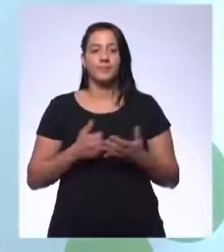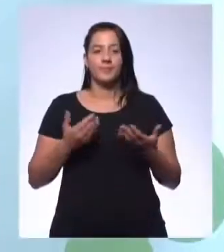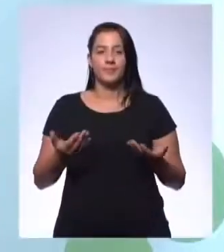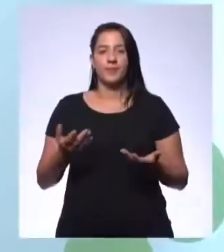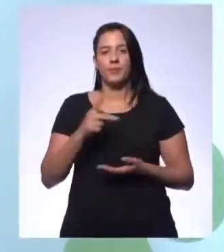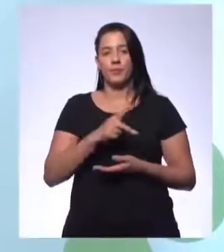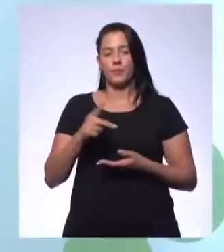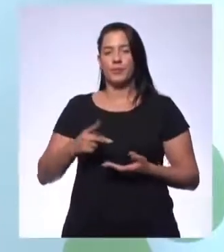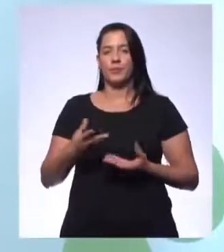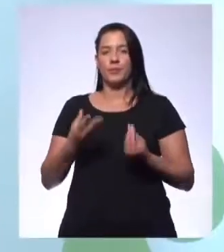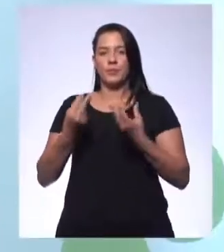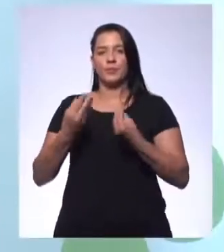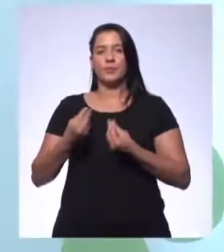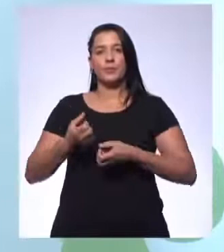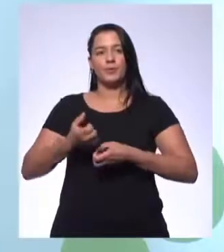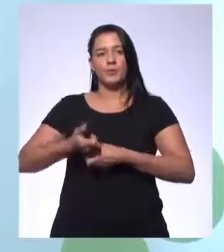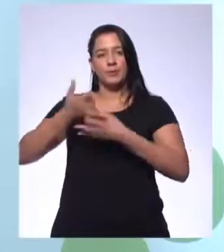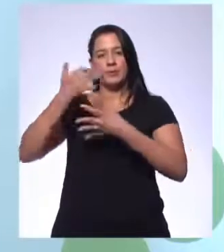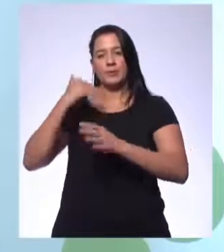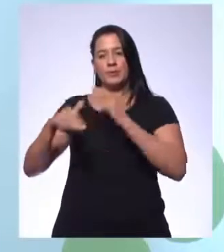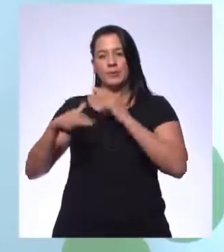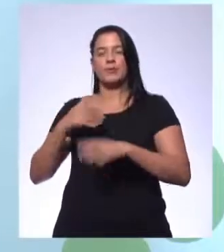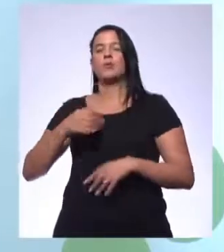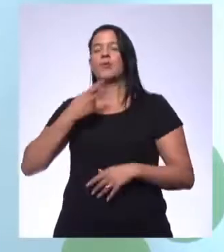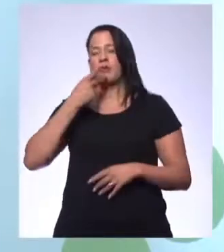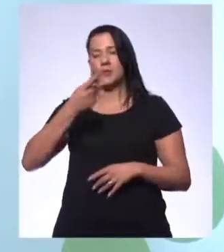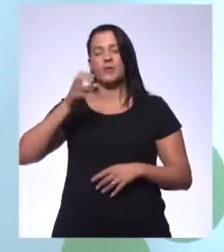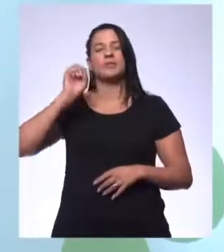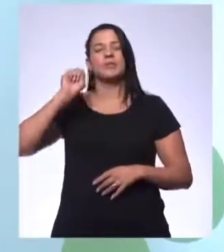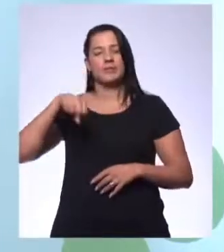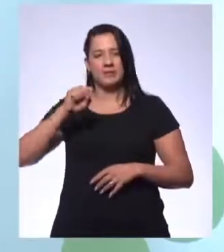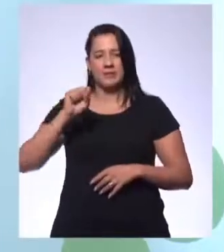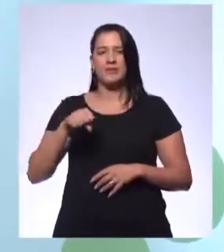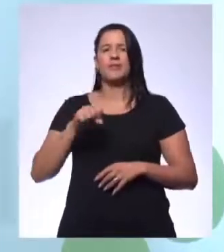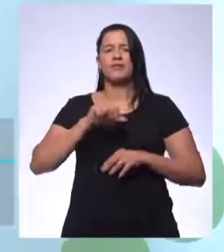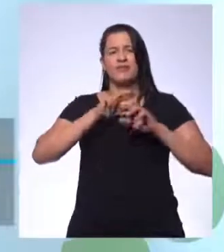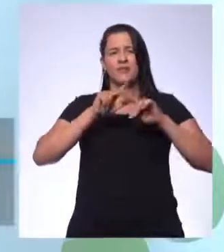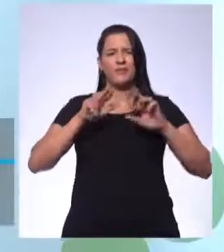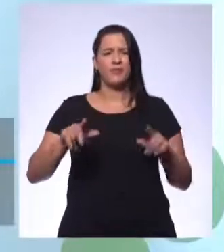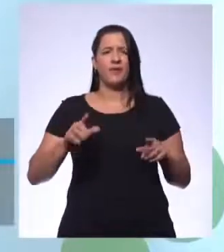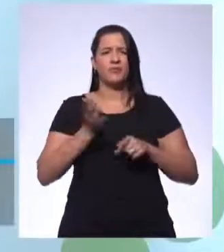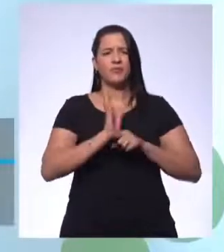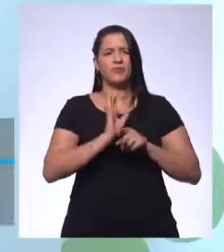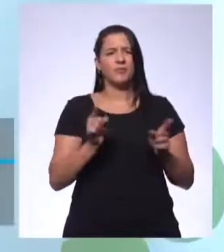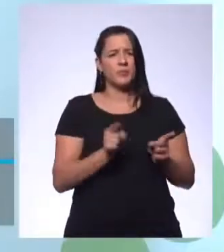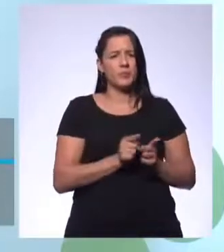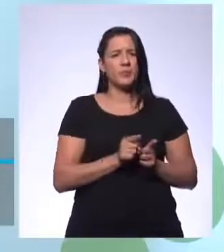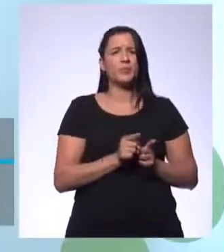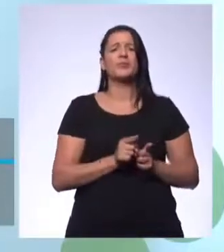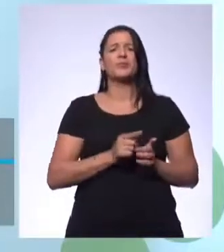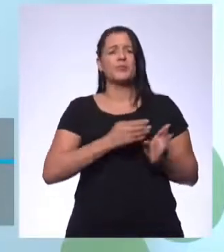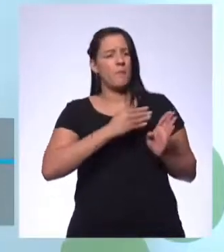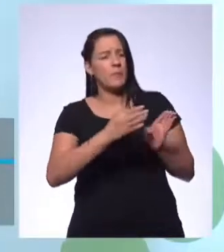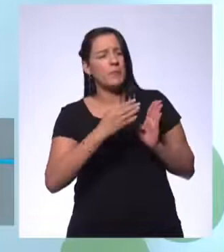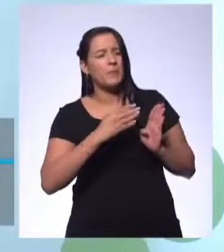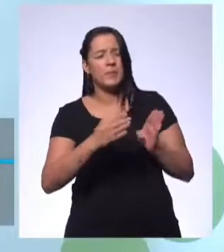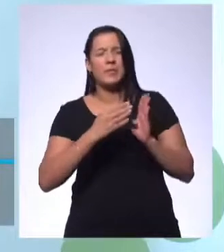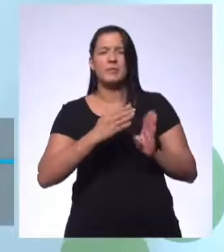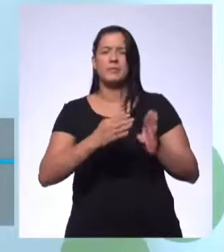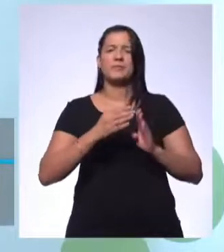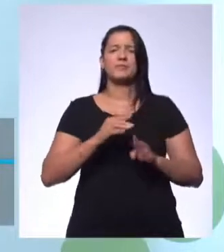Professora, a maioria esmagadora aqui fala que sim, vários trailers que são melhores do que filme. Eu, inclusive, já vi vários